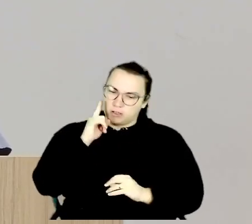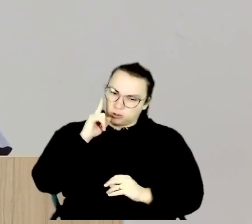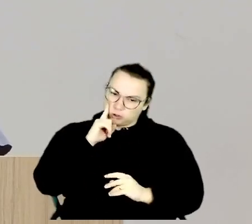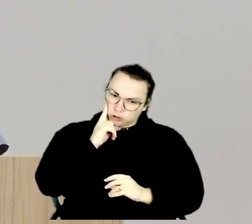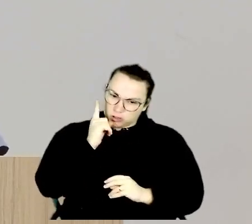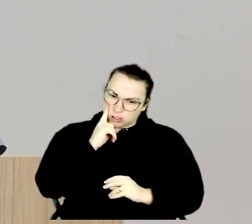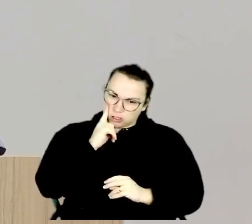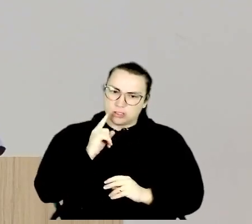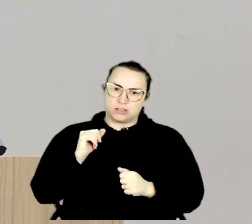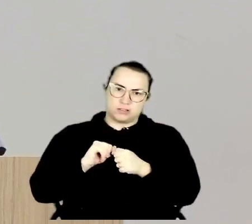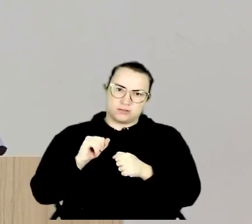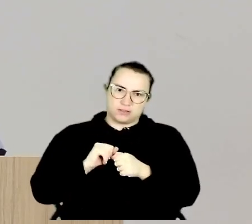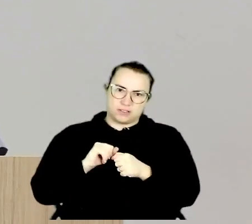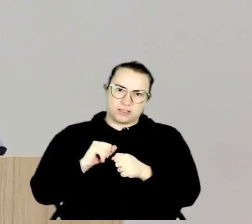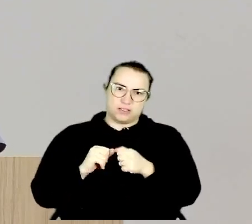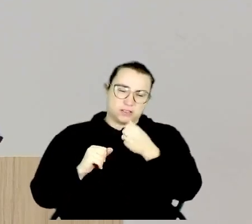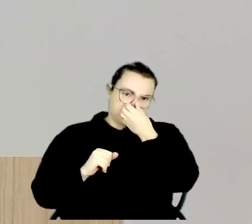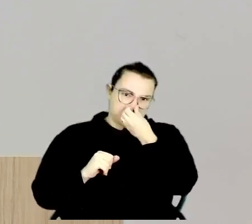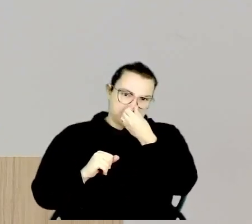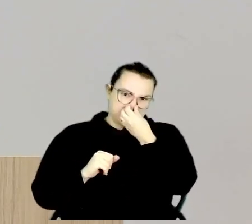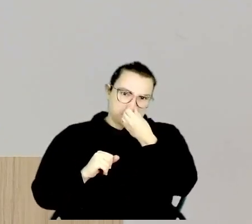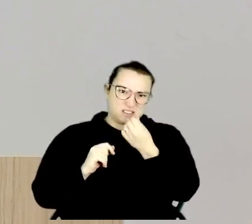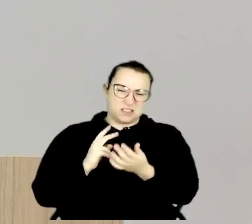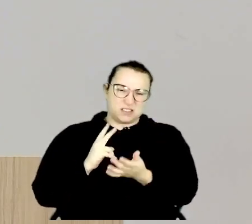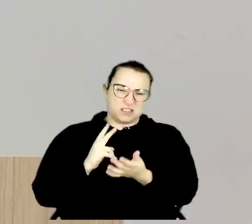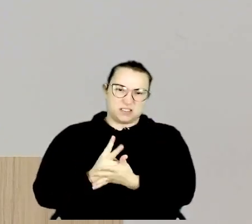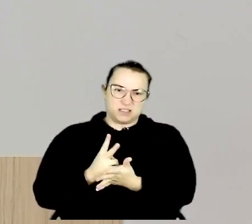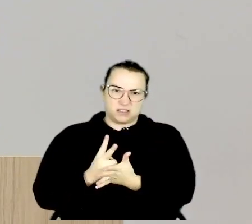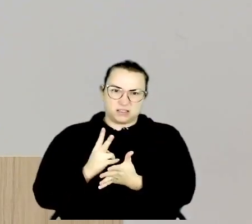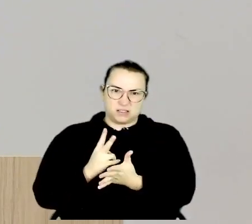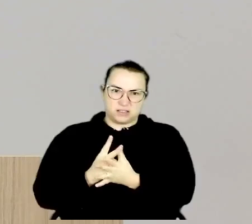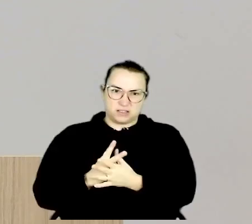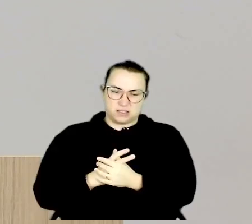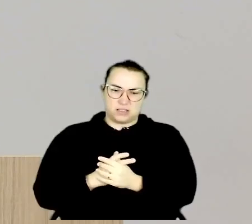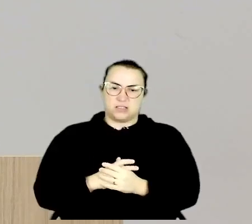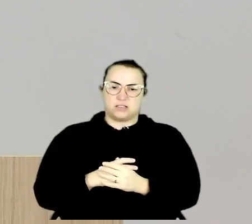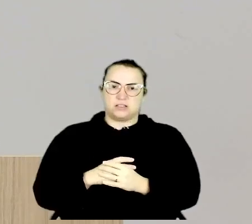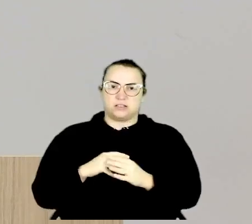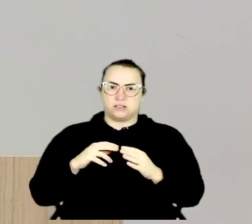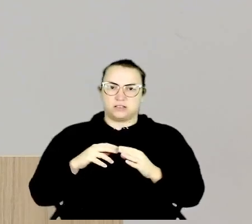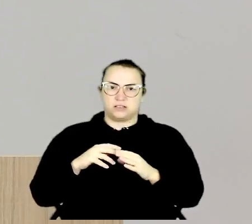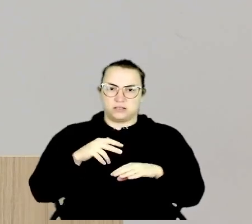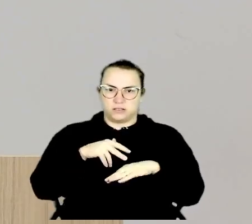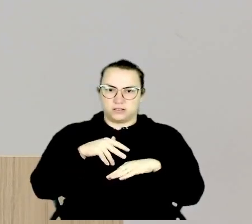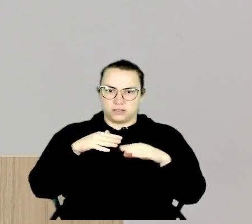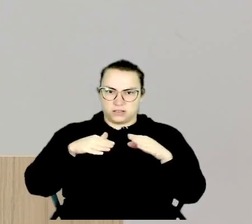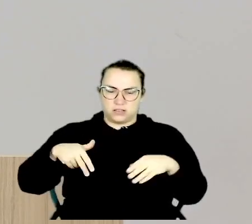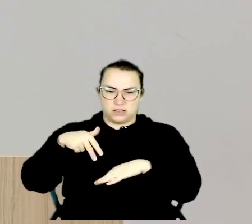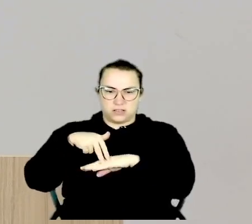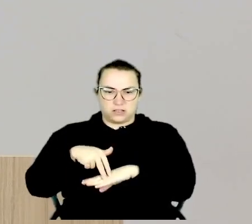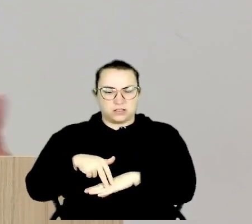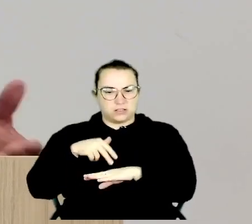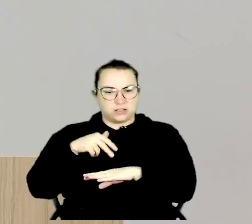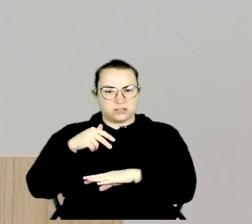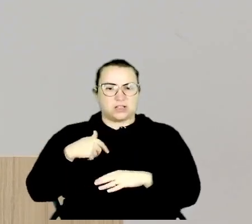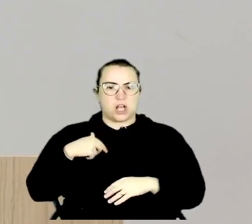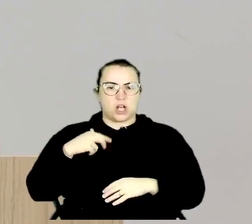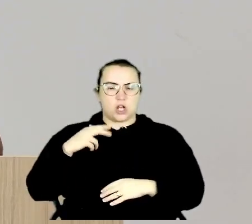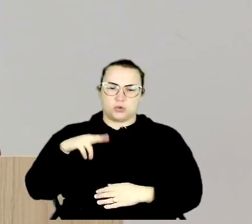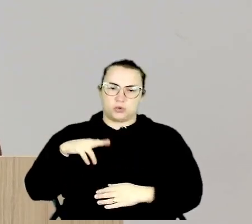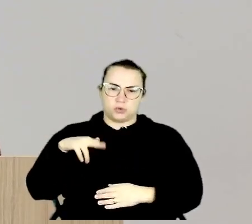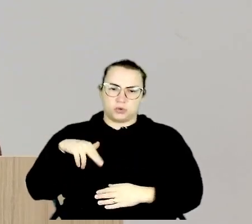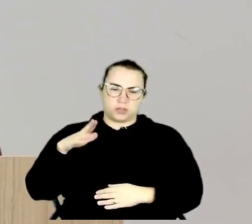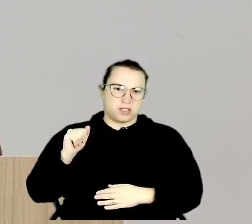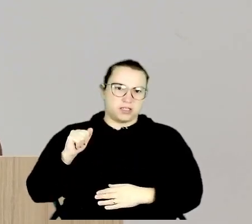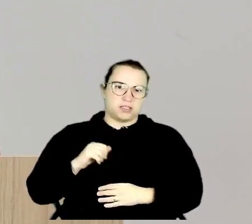ou repetitivamente na tribuna, mas jamais, vereador, eu,